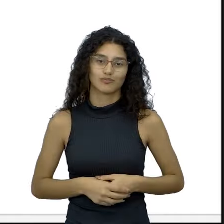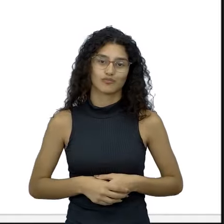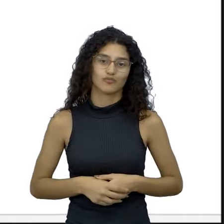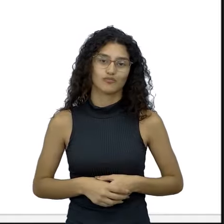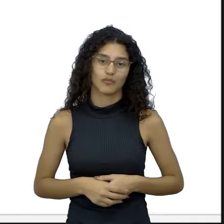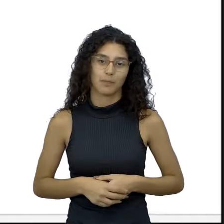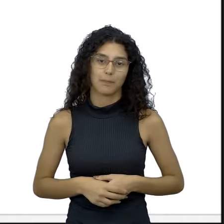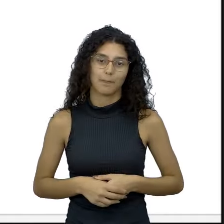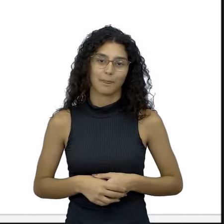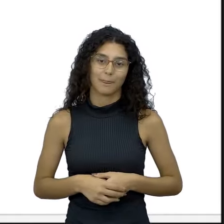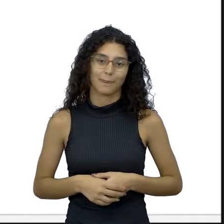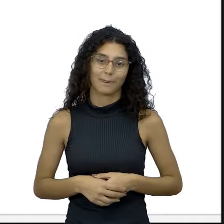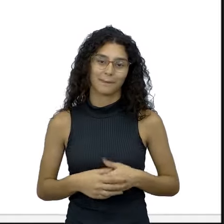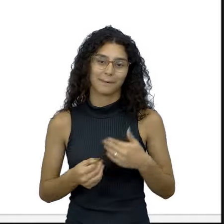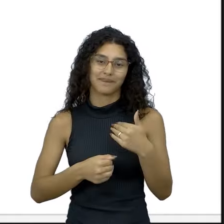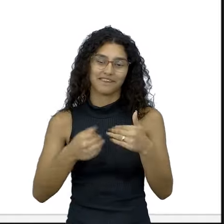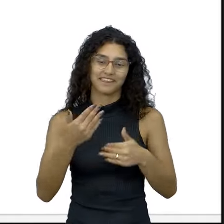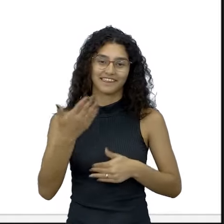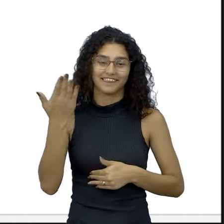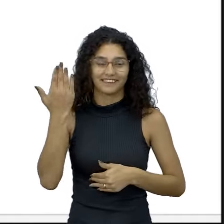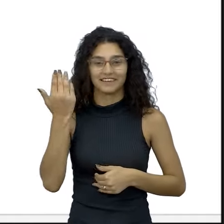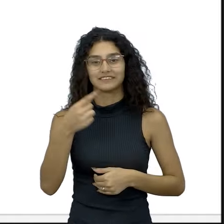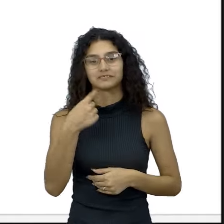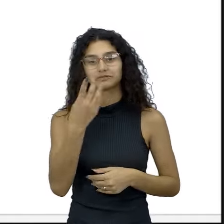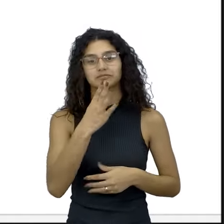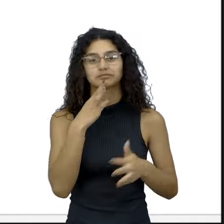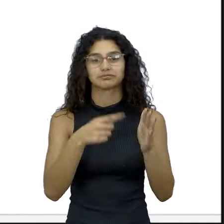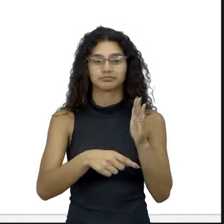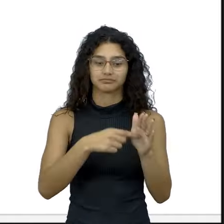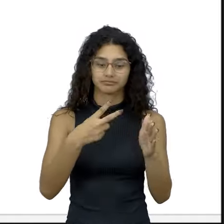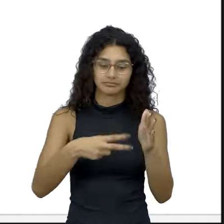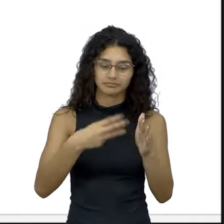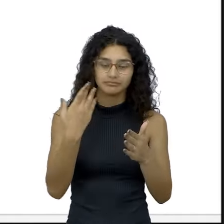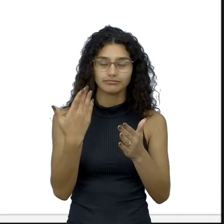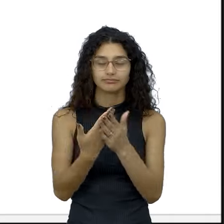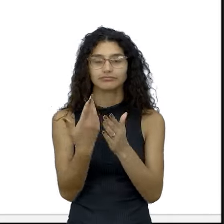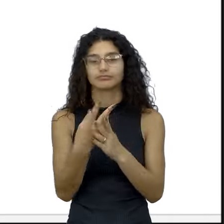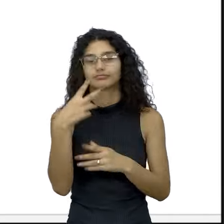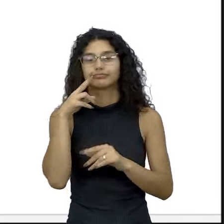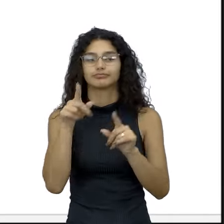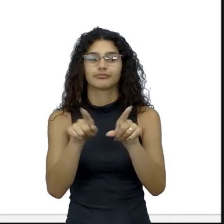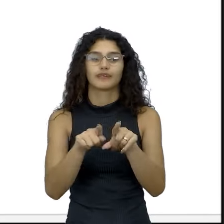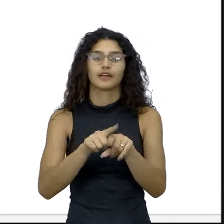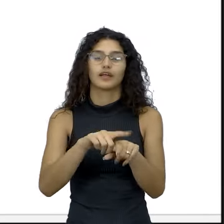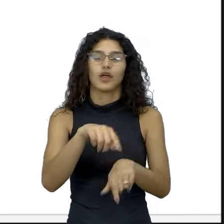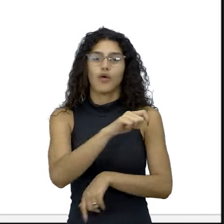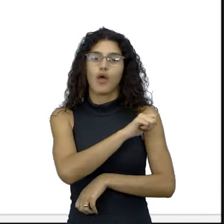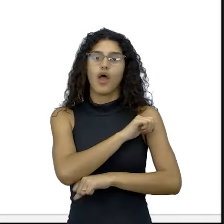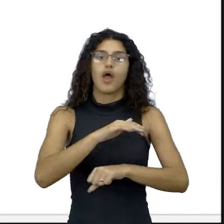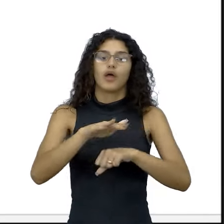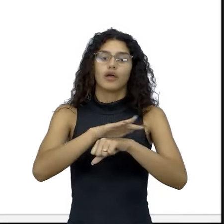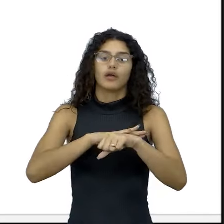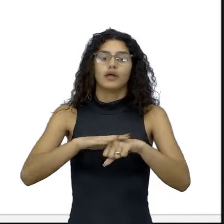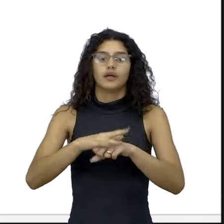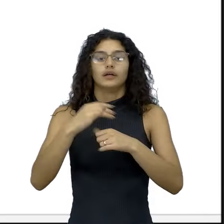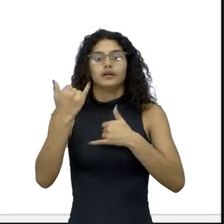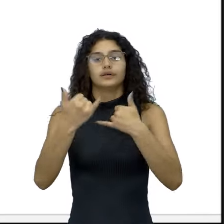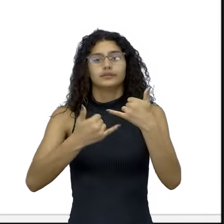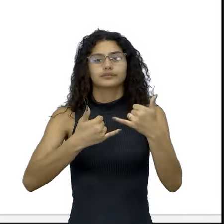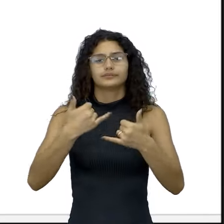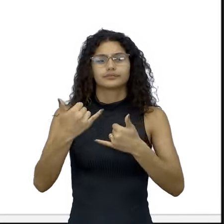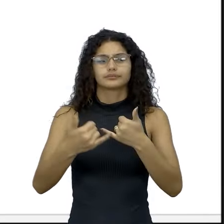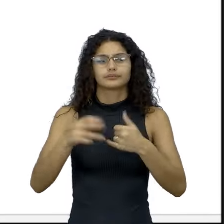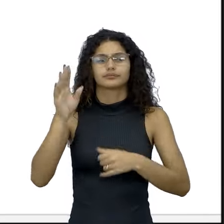Nos slides anteriores, né, nós conhecemos aí as primeiras aulas e nós vimos que os estudantes vão conversar sobre seus brinquedos